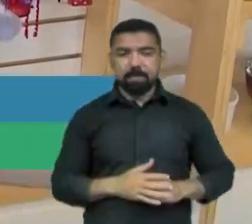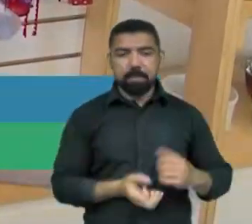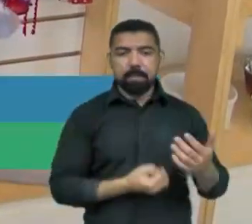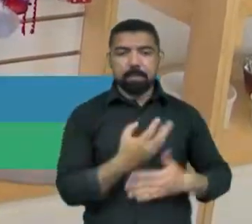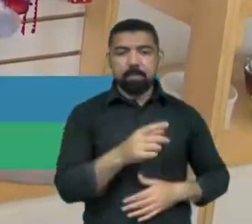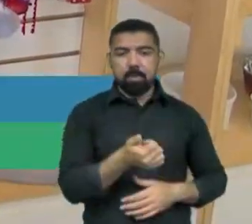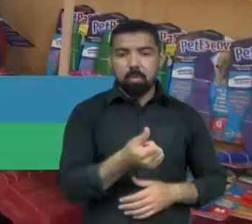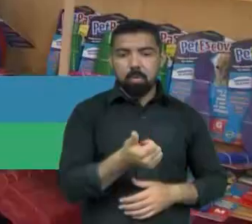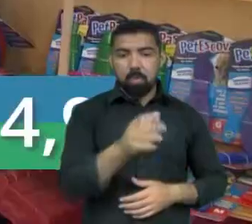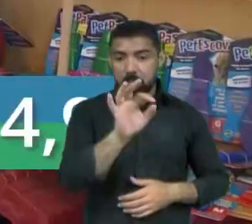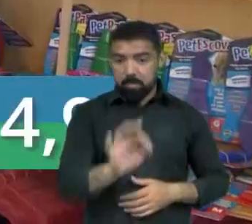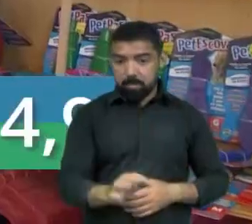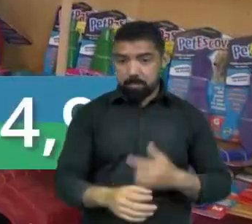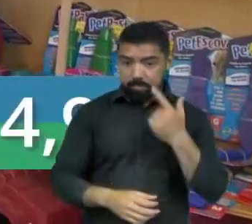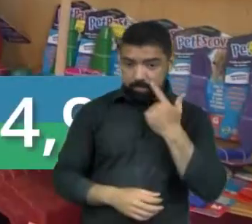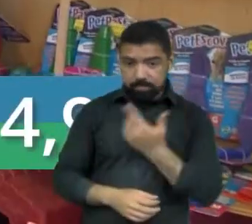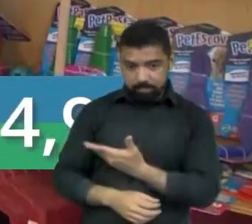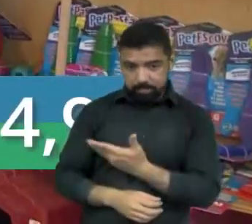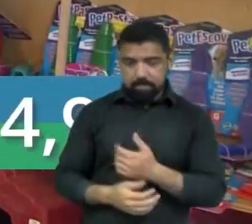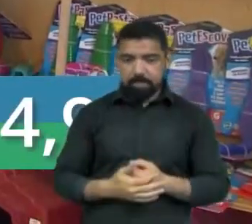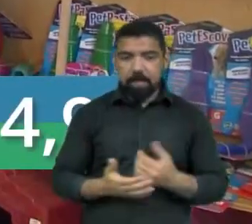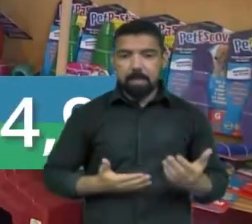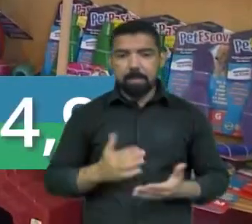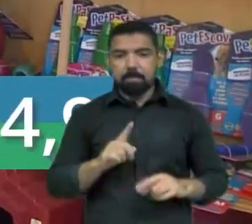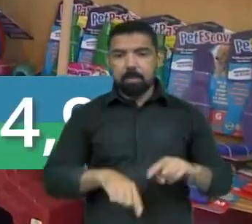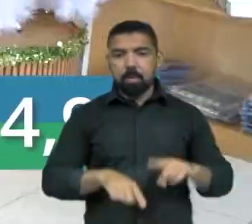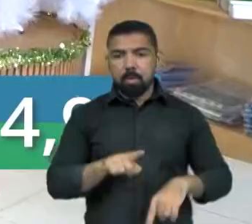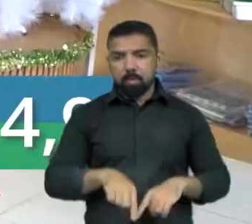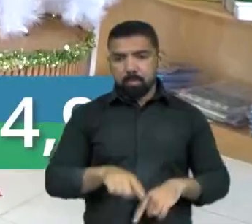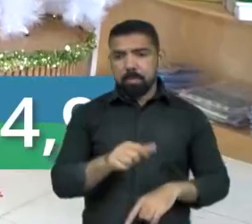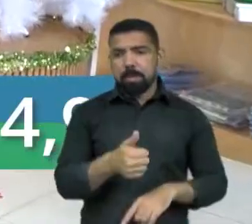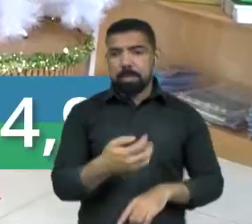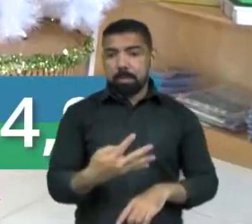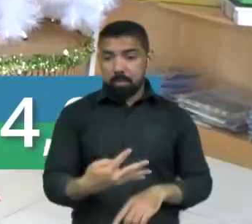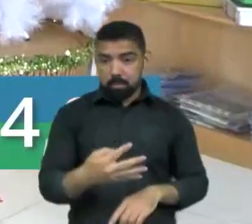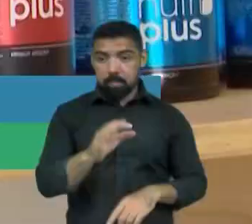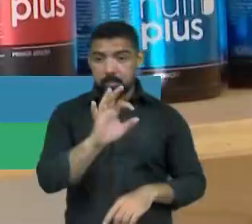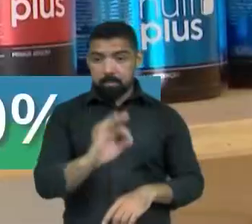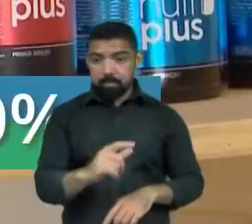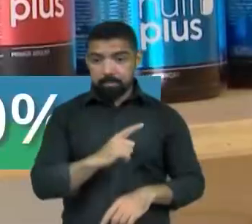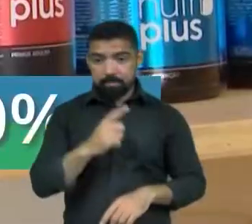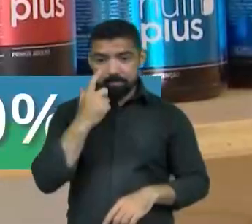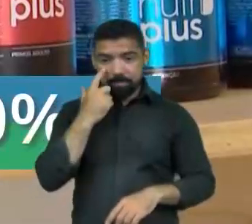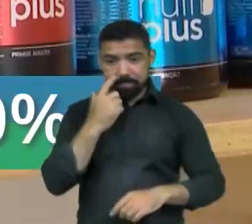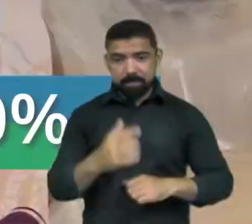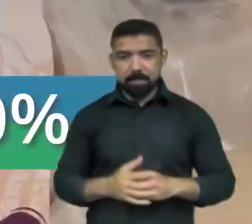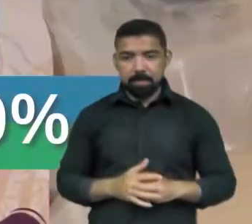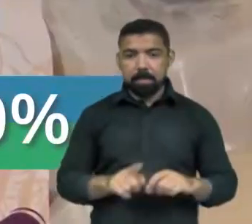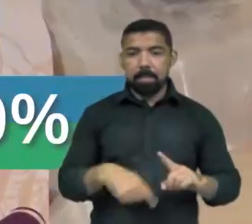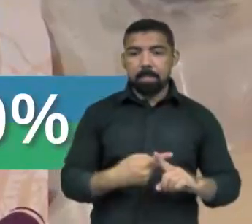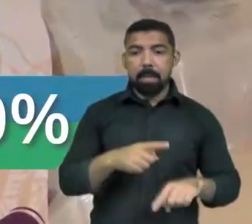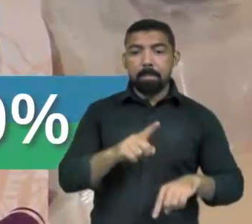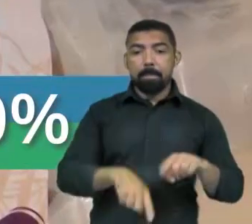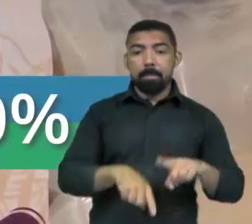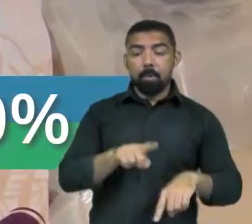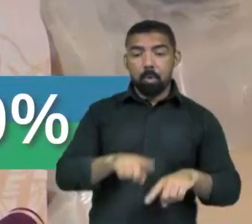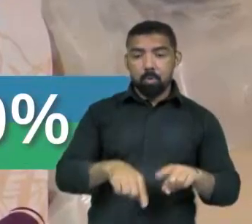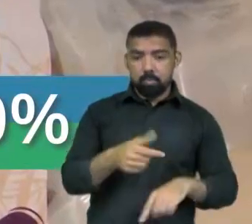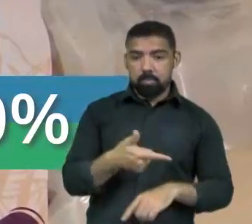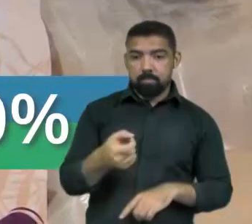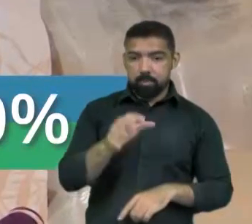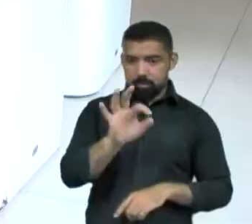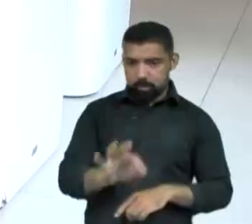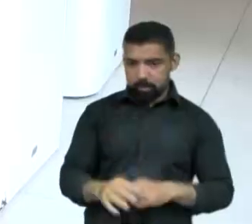de 11%, serviços e produtos pet, com mais de 14%, e produtos veterinários, com